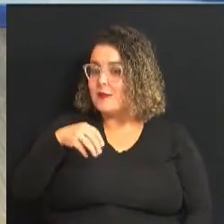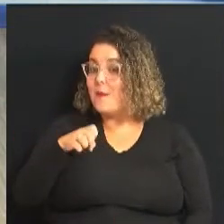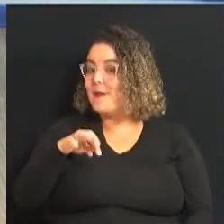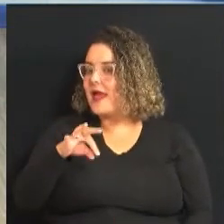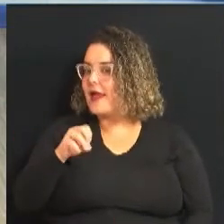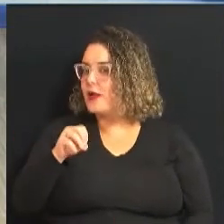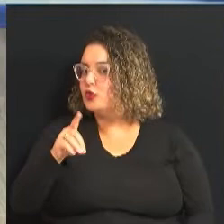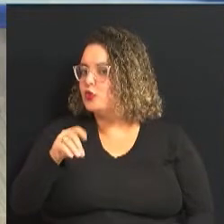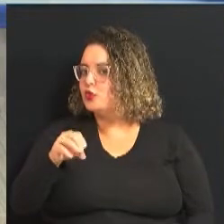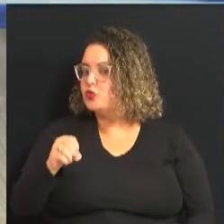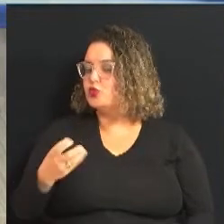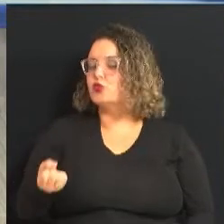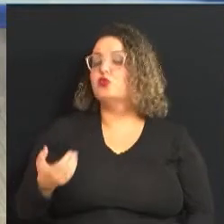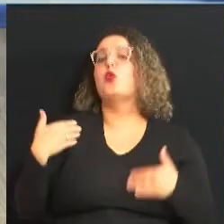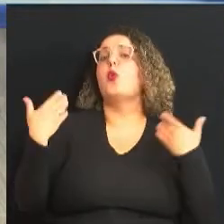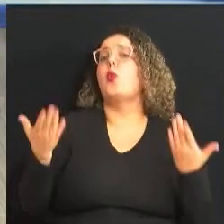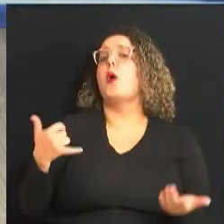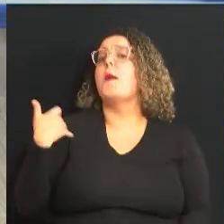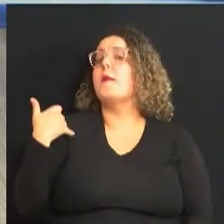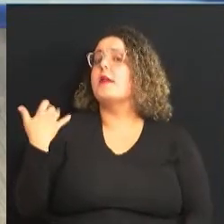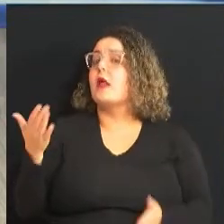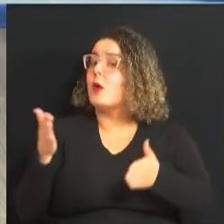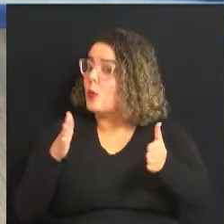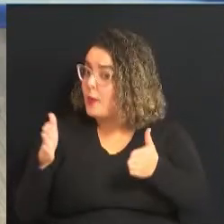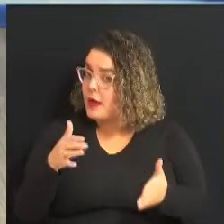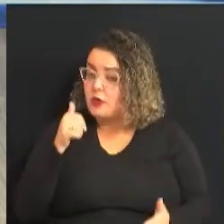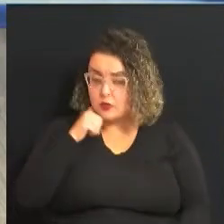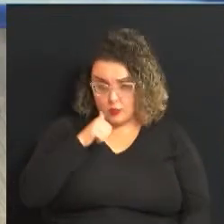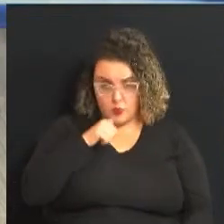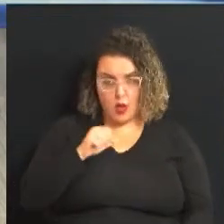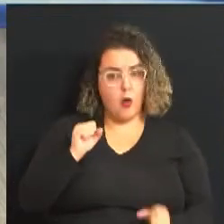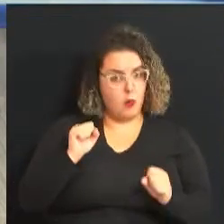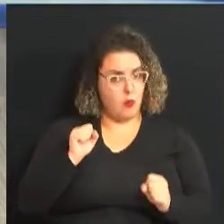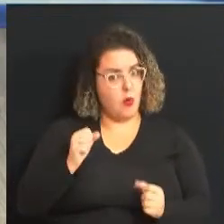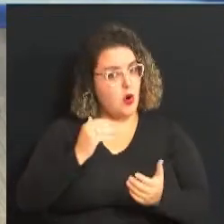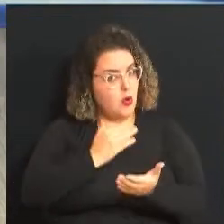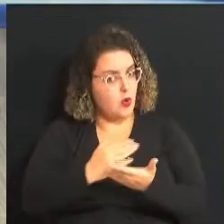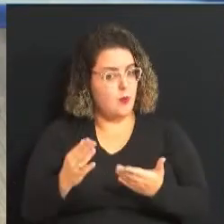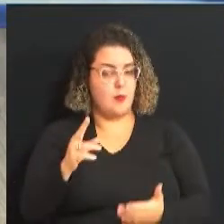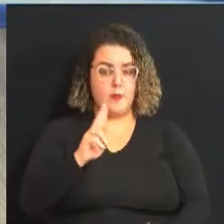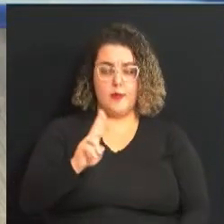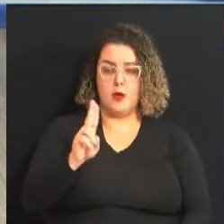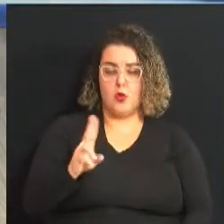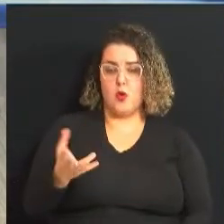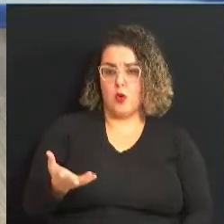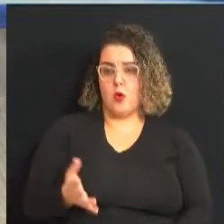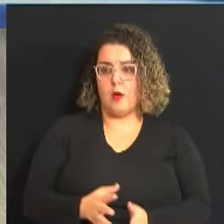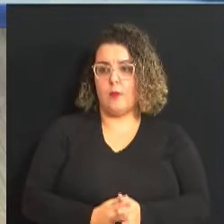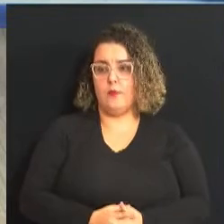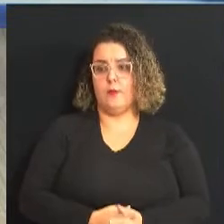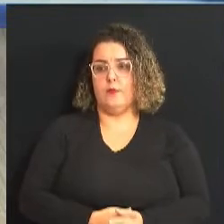qual idade ou em qual momento da vida da mulher ela pode começar a utilizar?